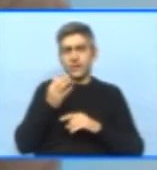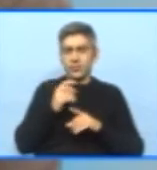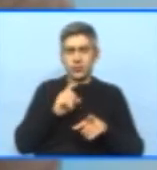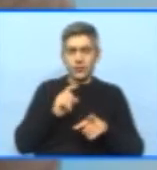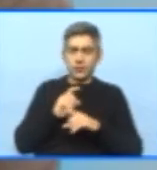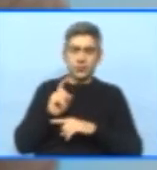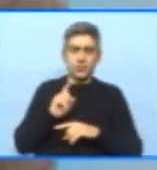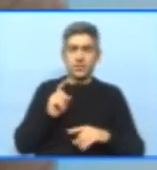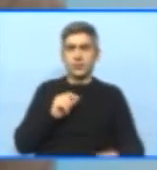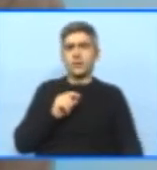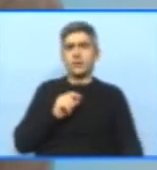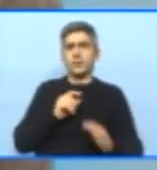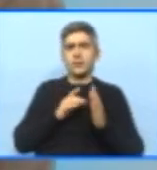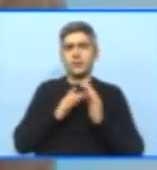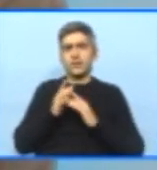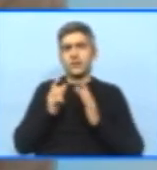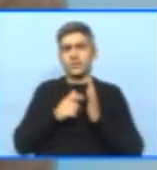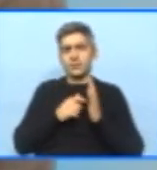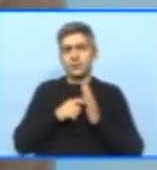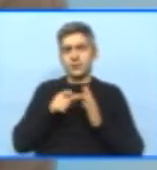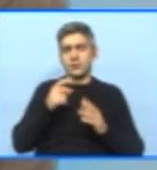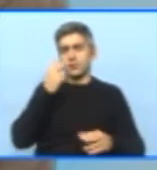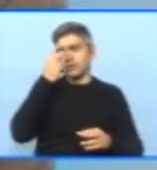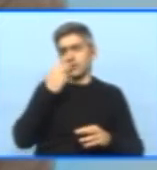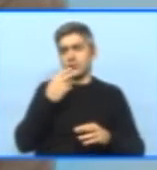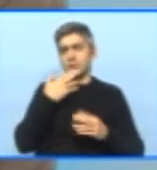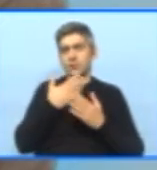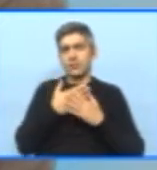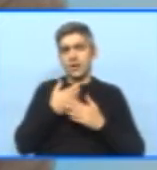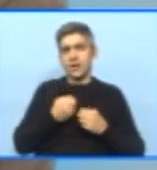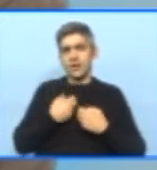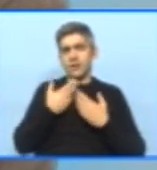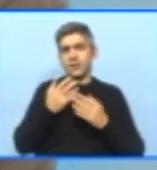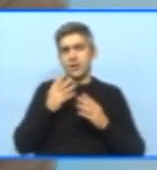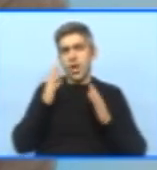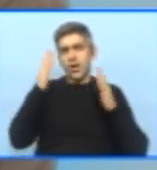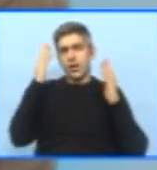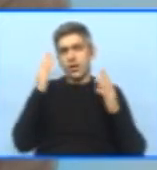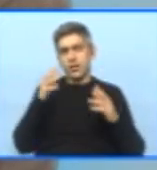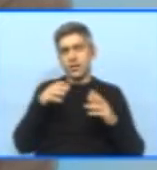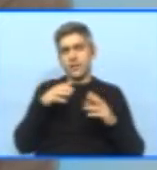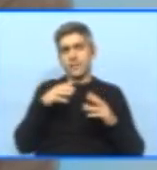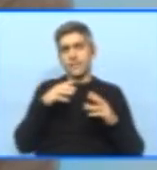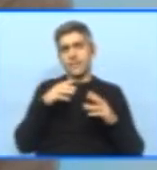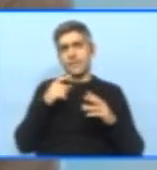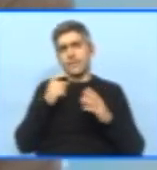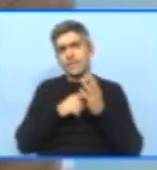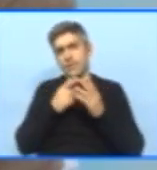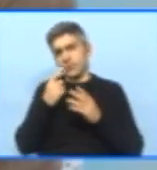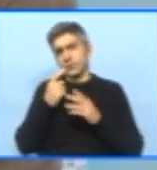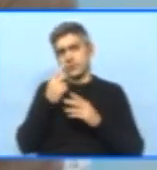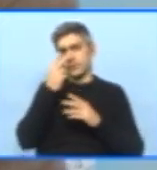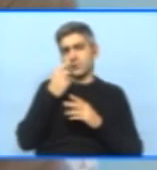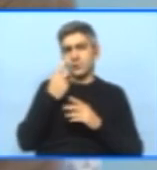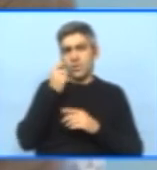disso. Deus precisa deste cego para manifestar a sua glória. Deus precisa de um cego, precisa de um homem